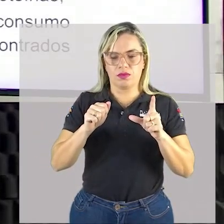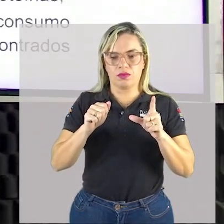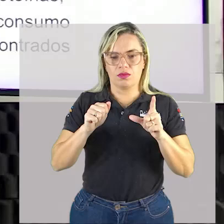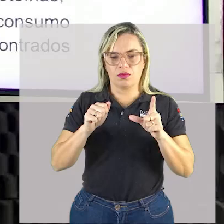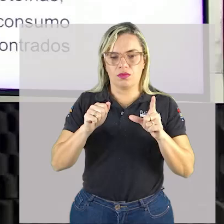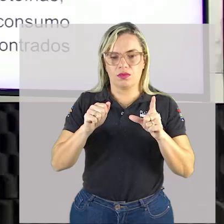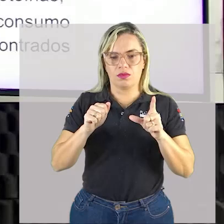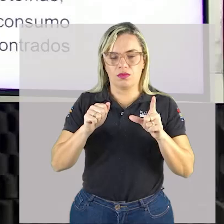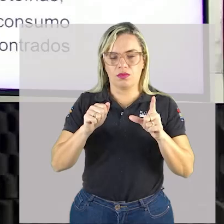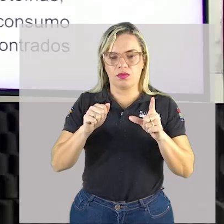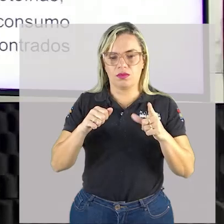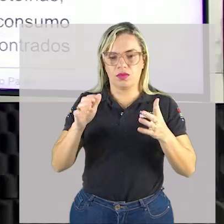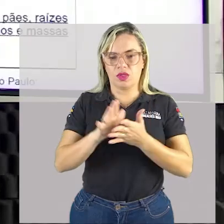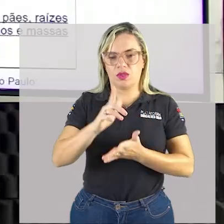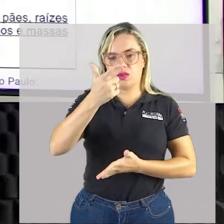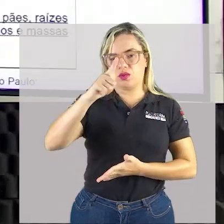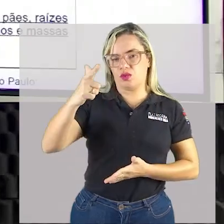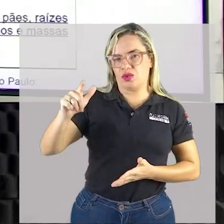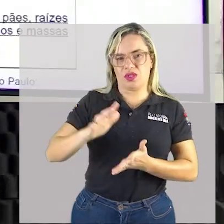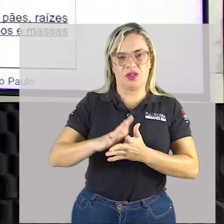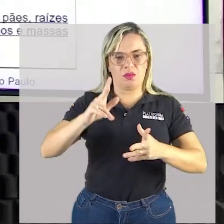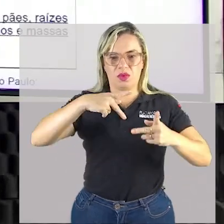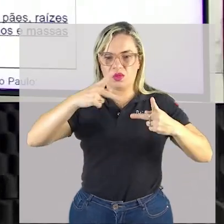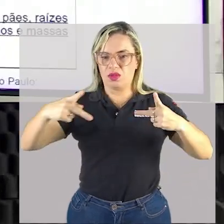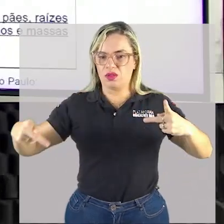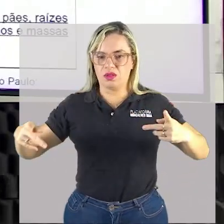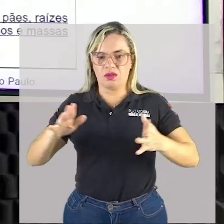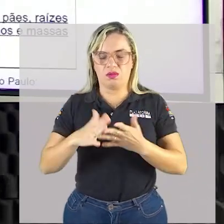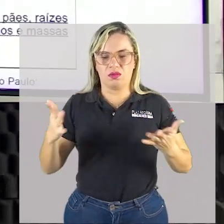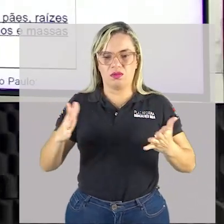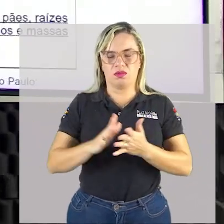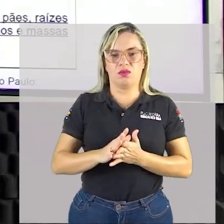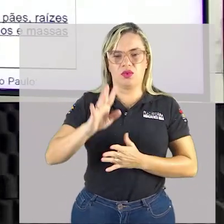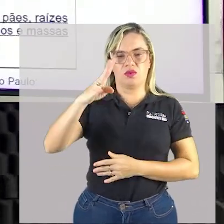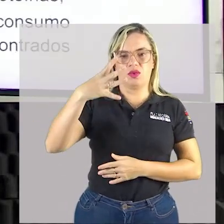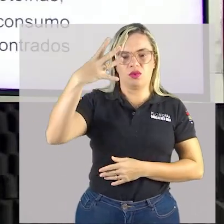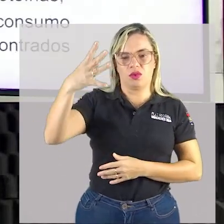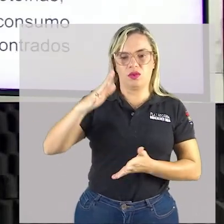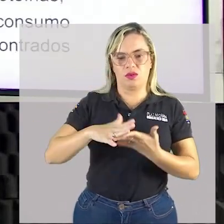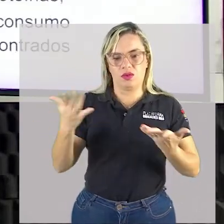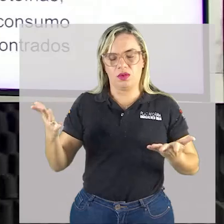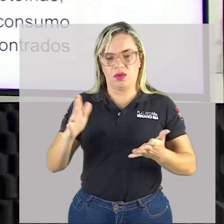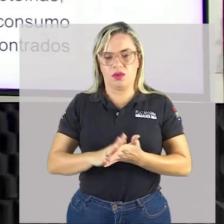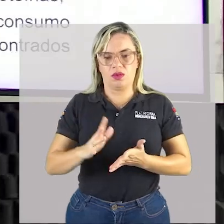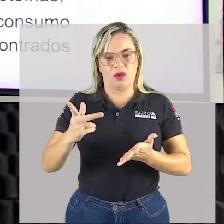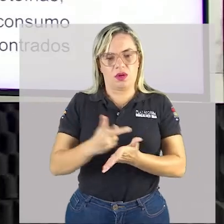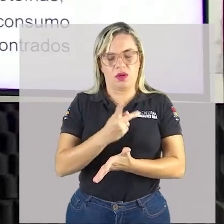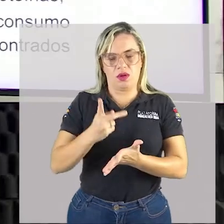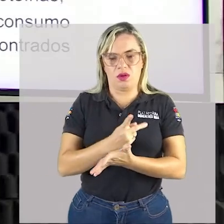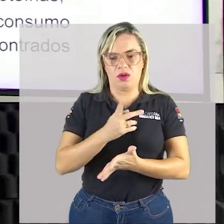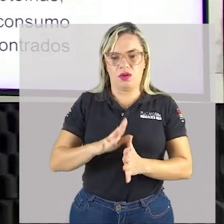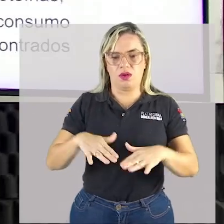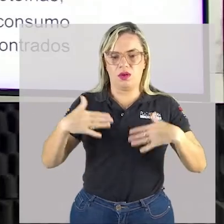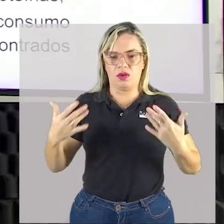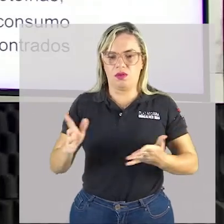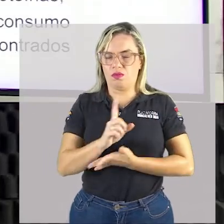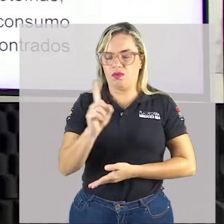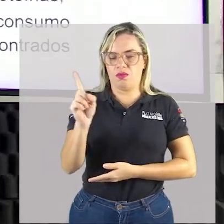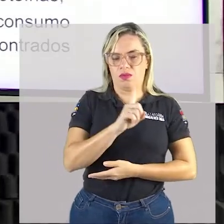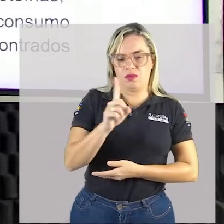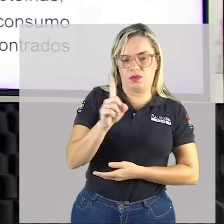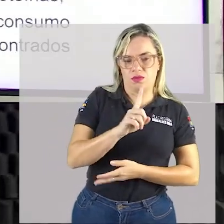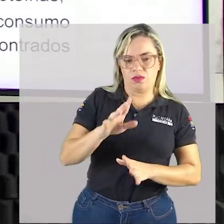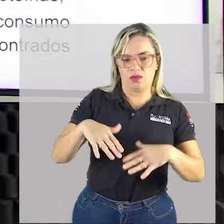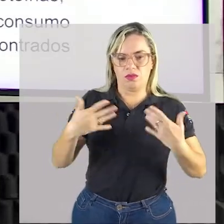consumo de proteínas. A gente não tem muita proteína aqui, né? No nível 4. Então, essa questão aqui não tá,